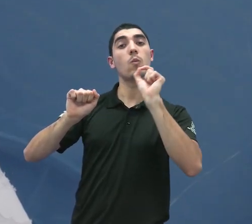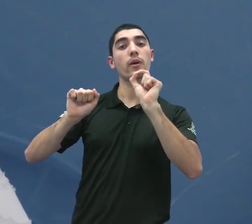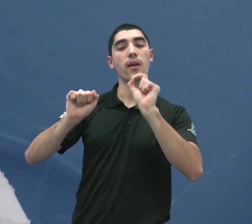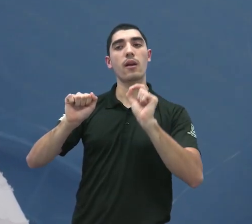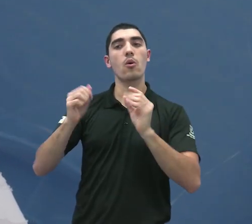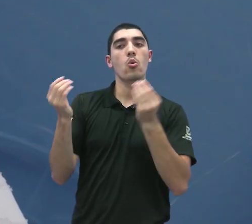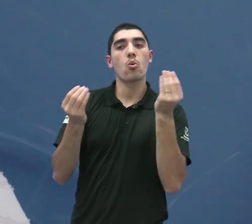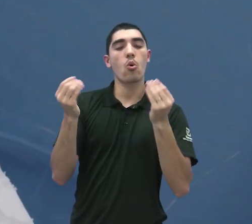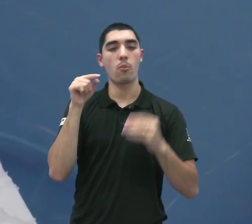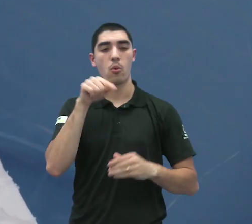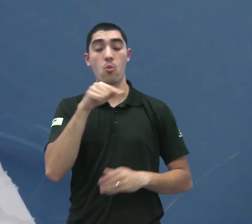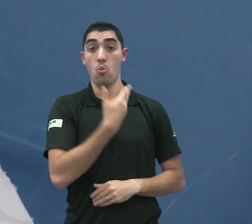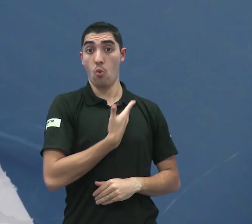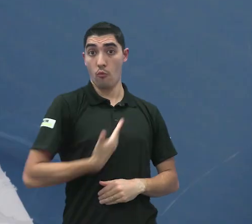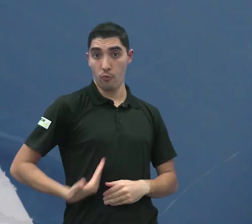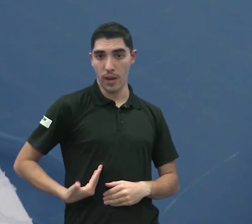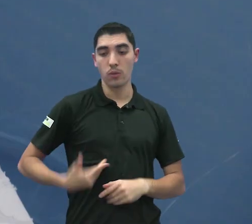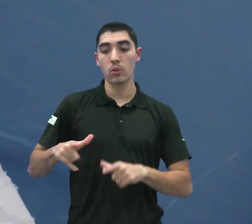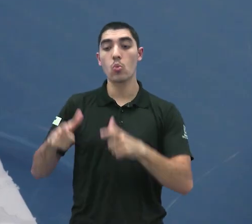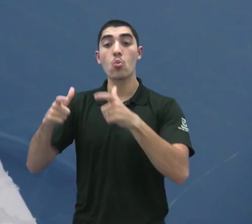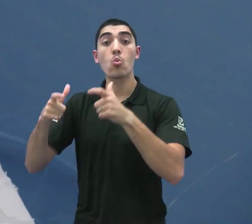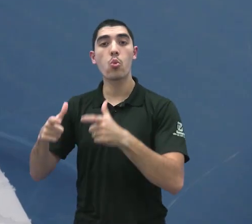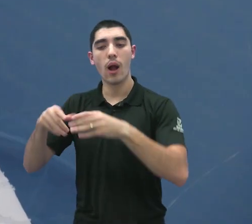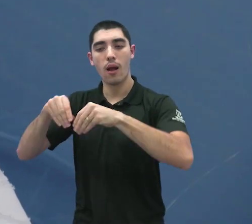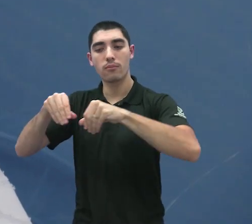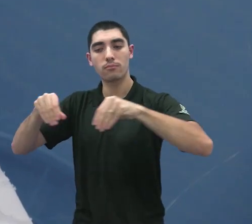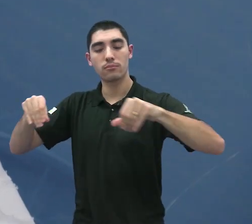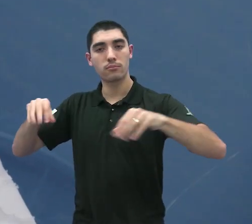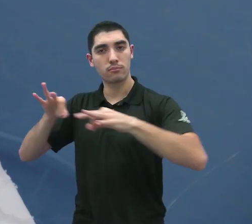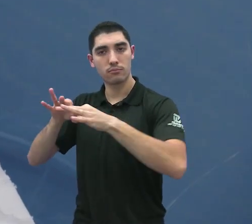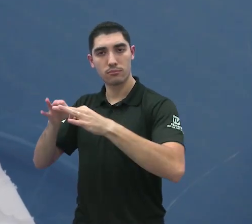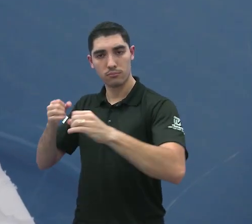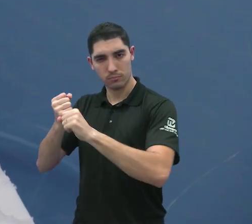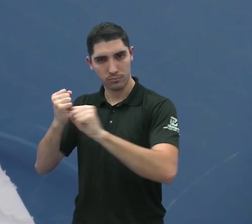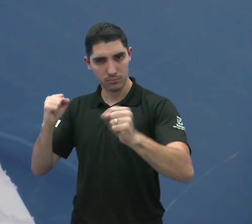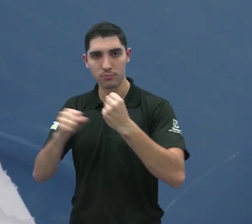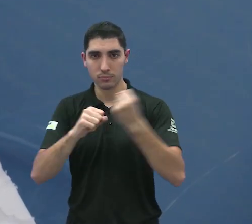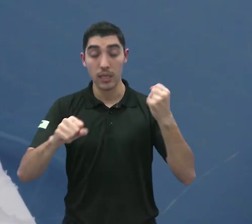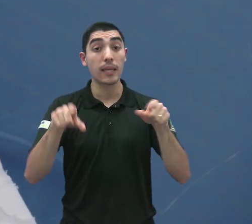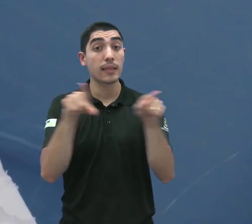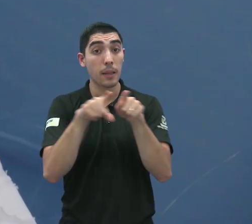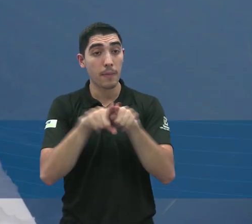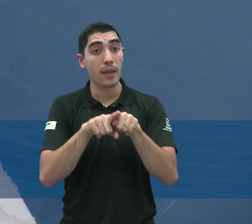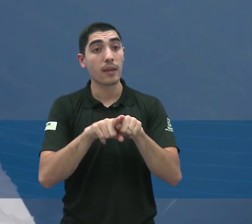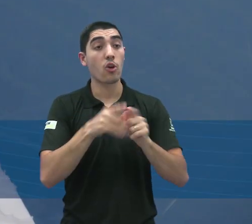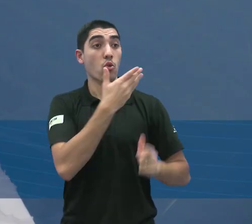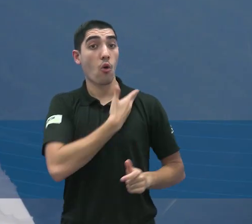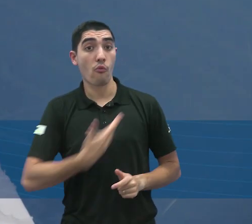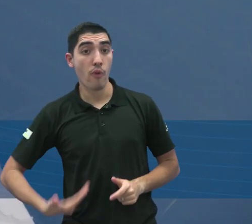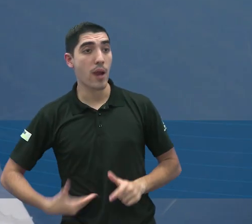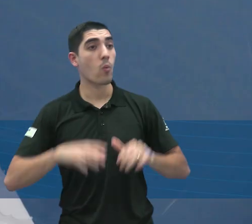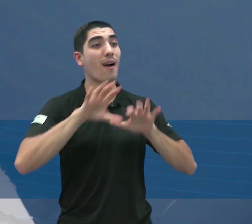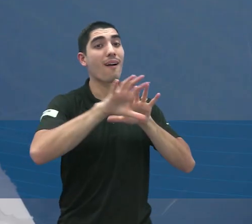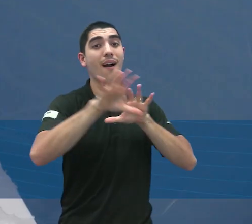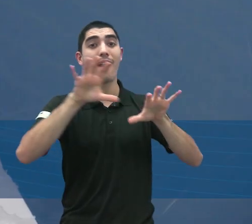da relação do Estado com o território, né? E da relação entre Estados, né? Aliás,